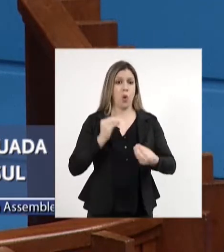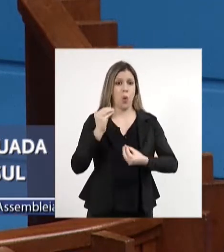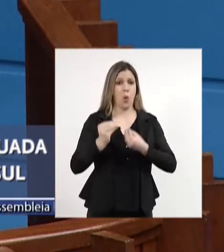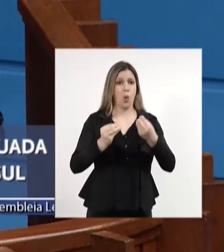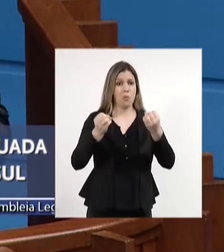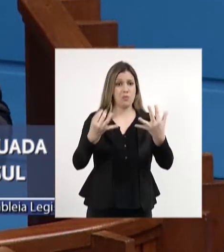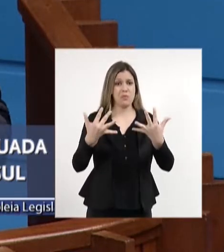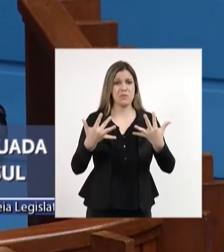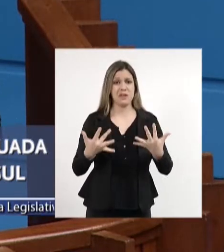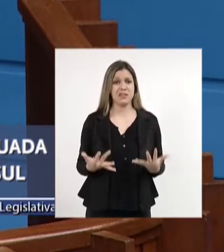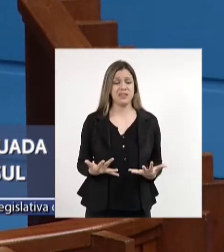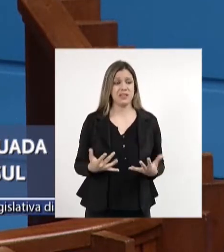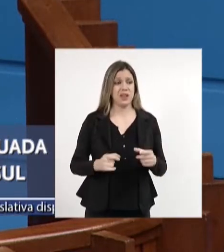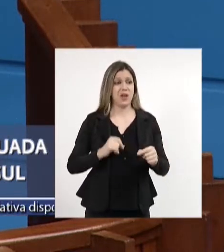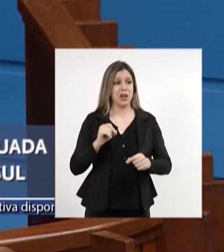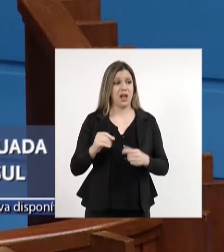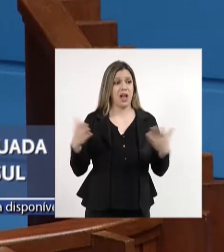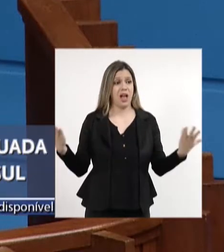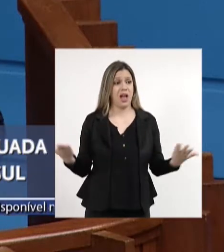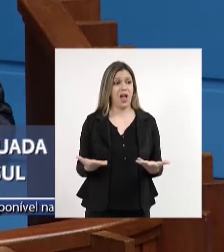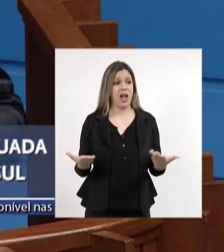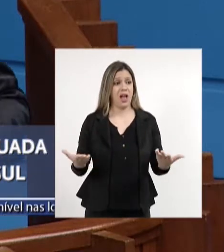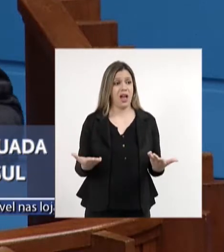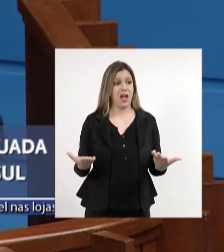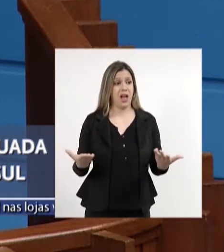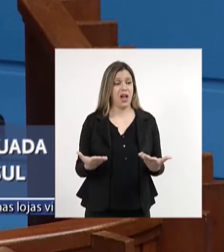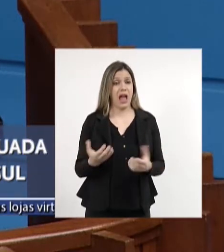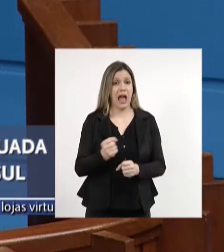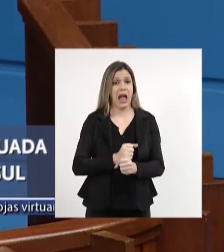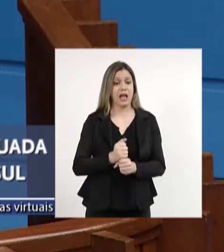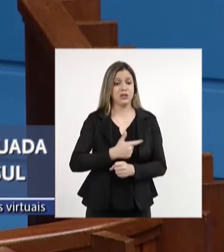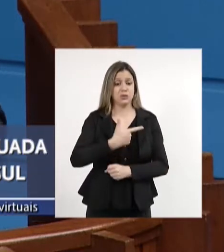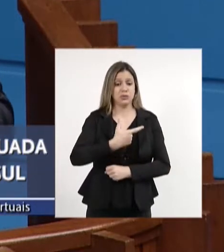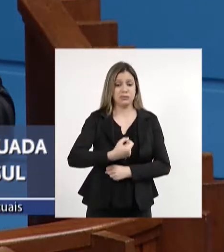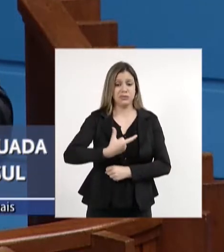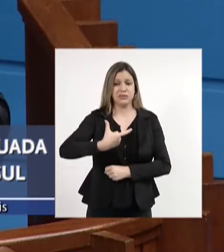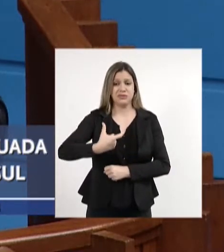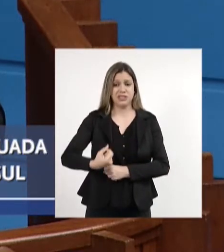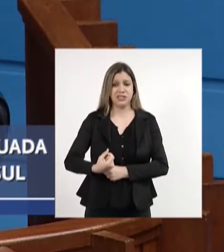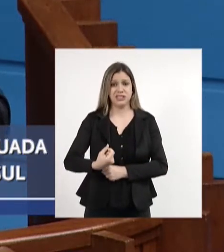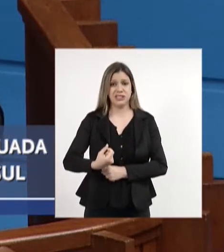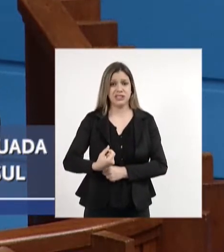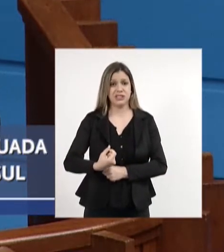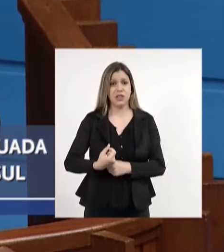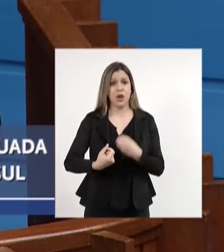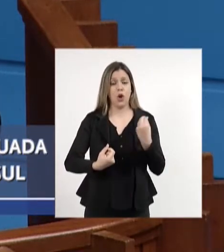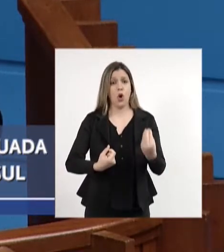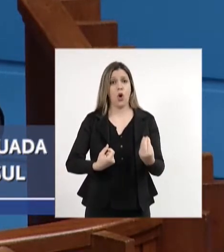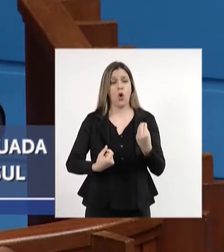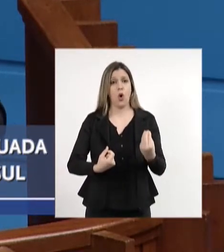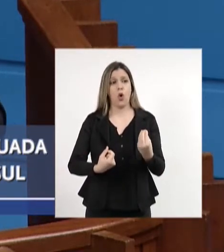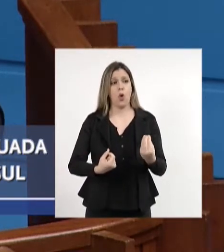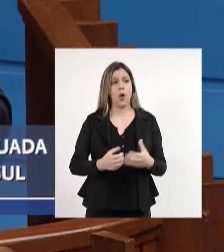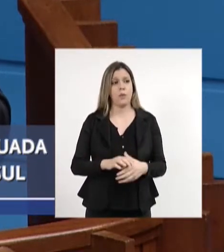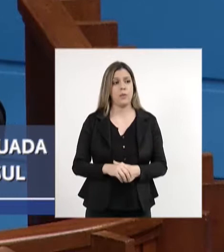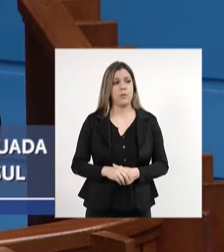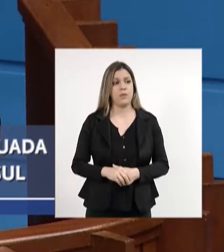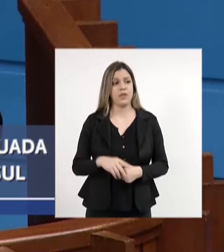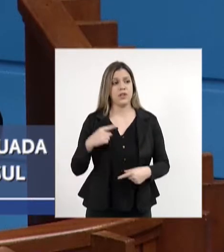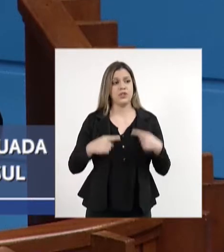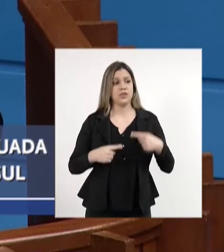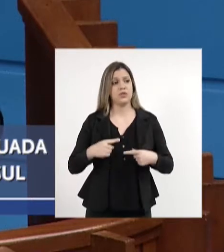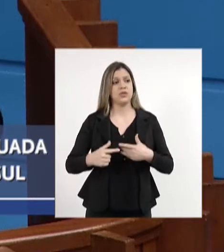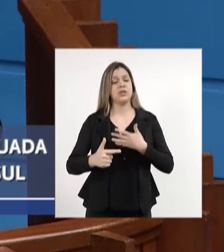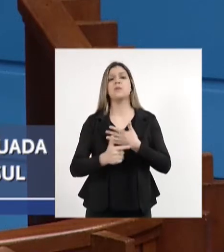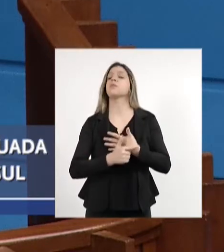inexplicável que, em pleno século XXI, no ano de 2020, a gente discuta o